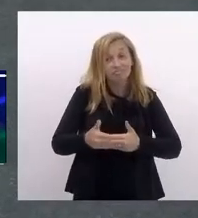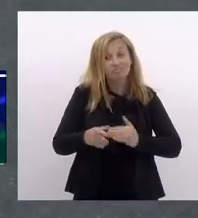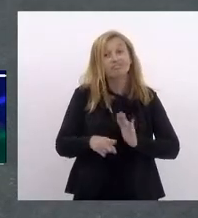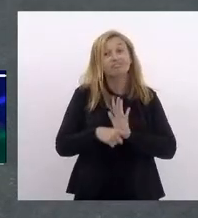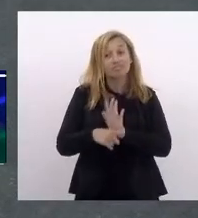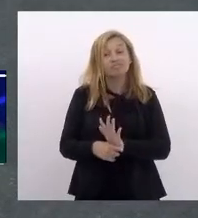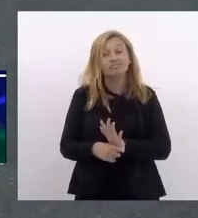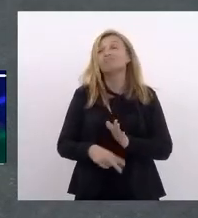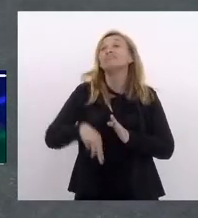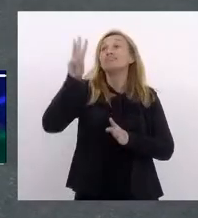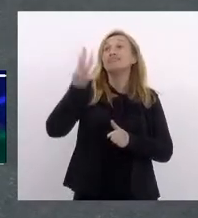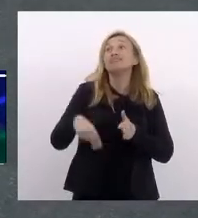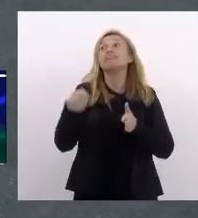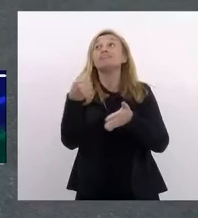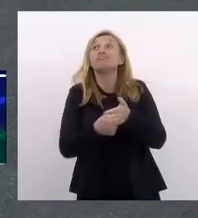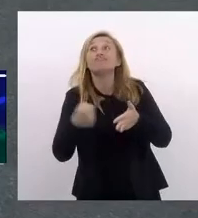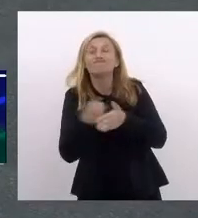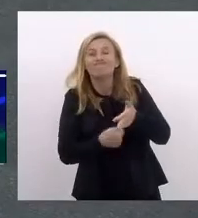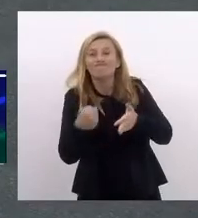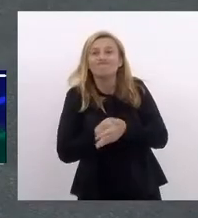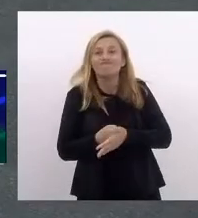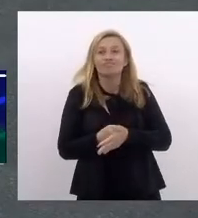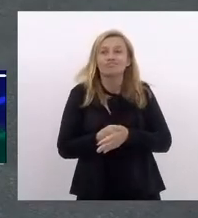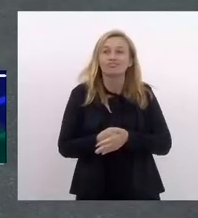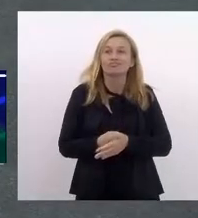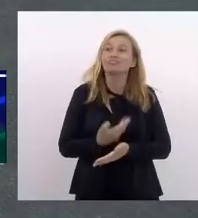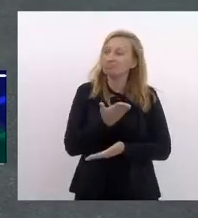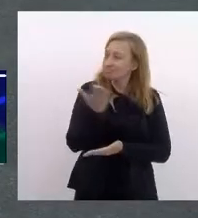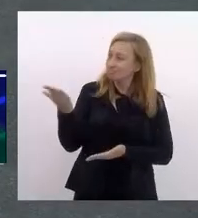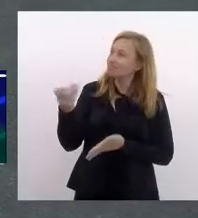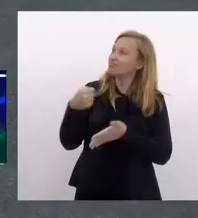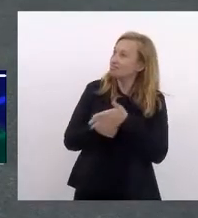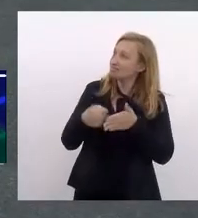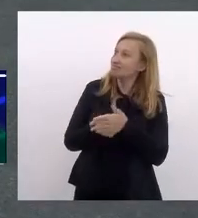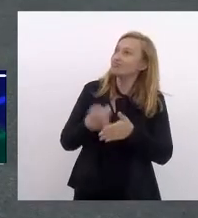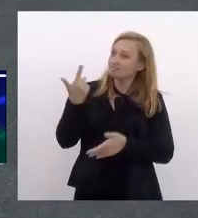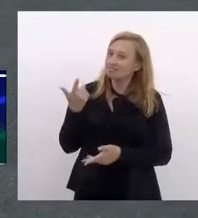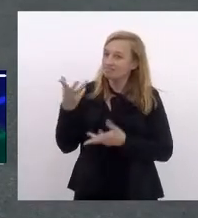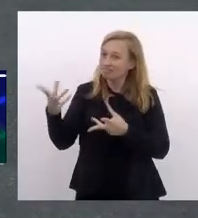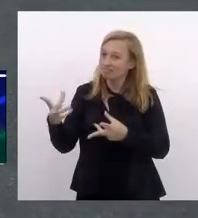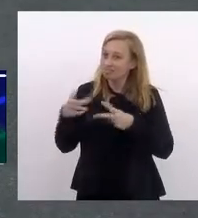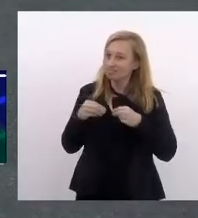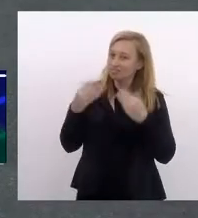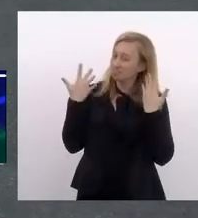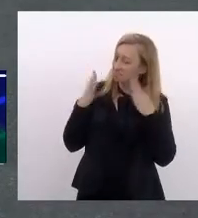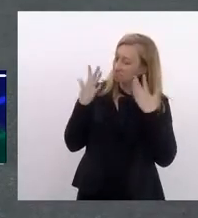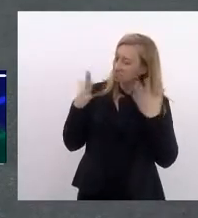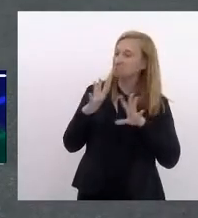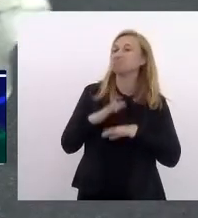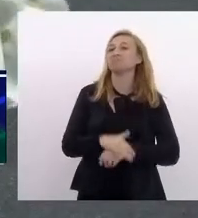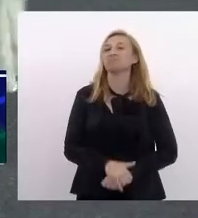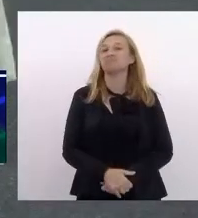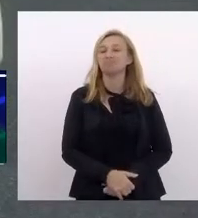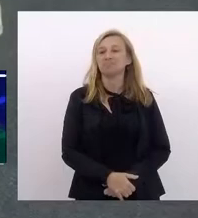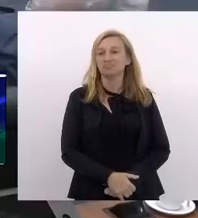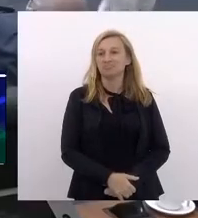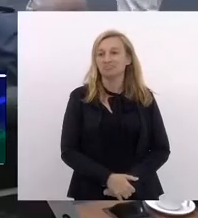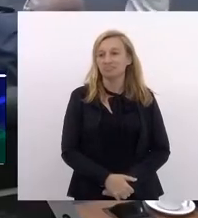de quem luta, de quem luta. Então, vocês lutaram e vocês merecem. Parabéns.